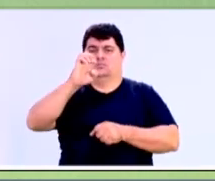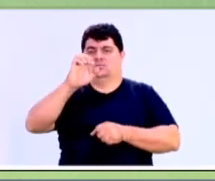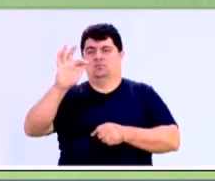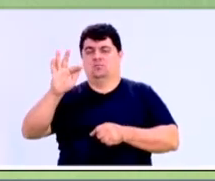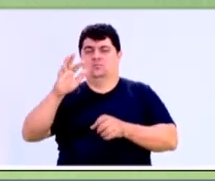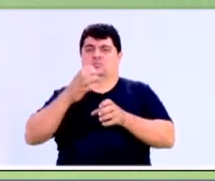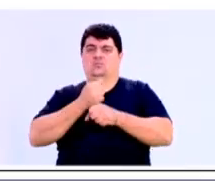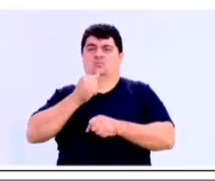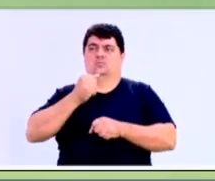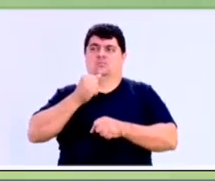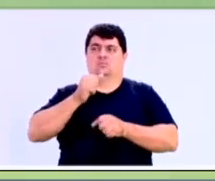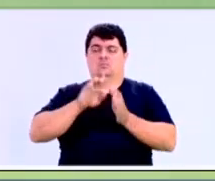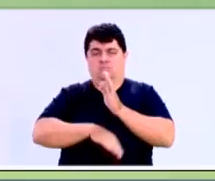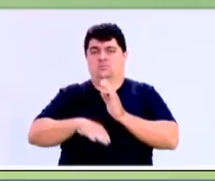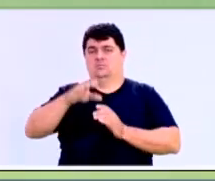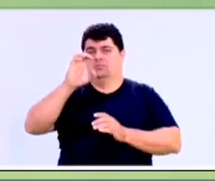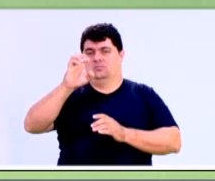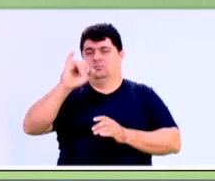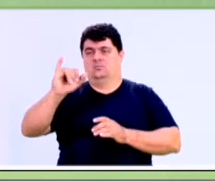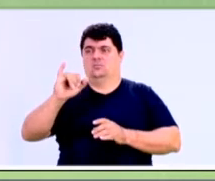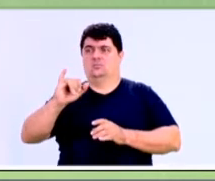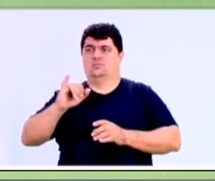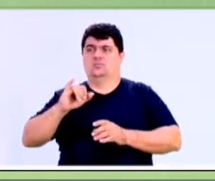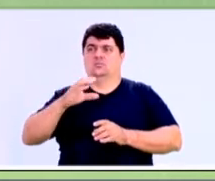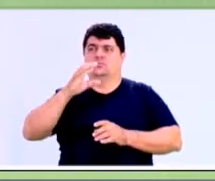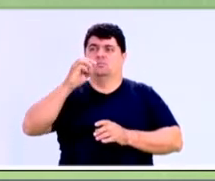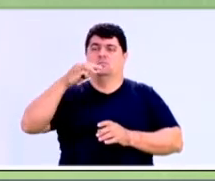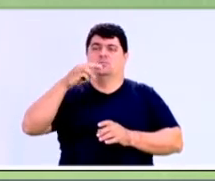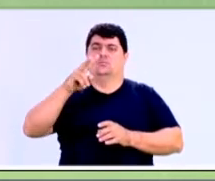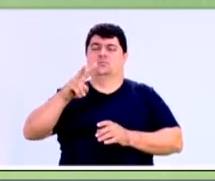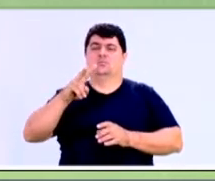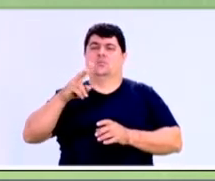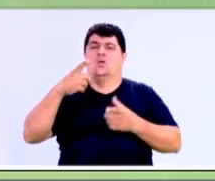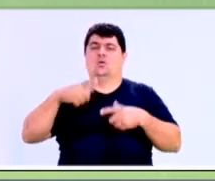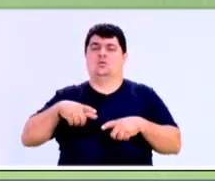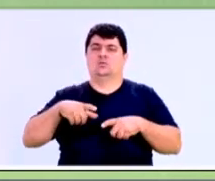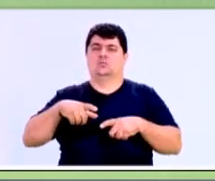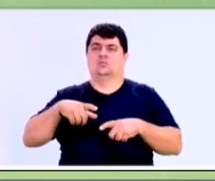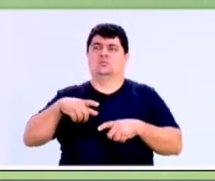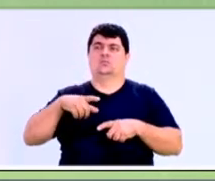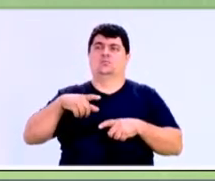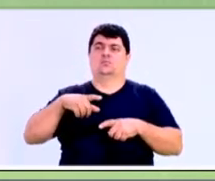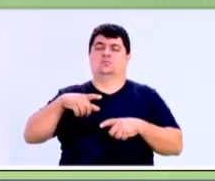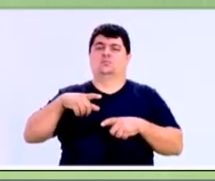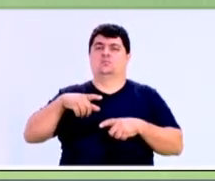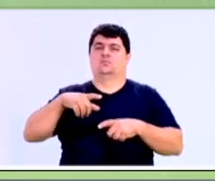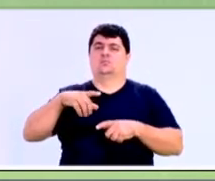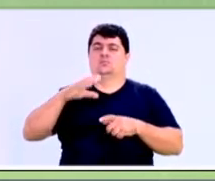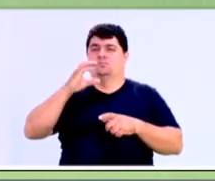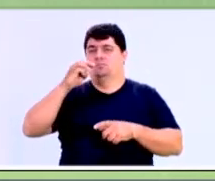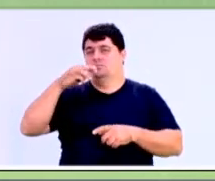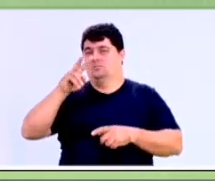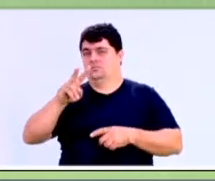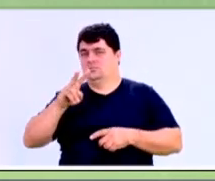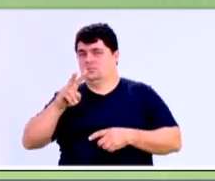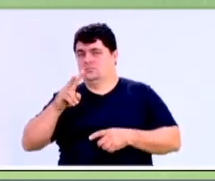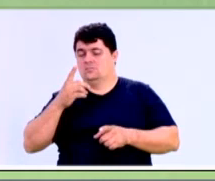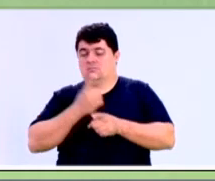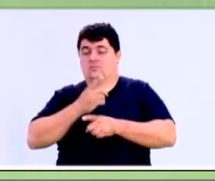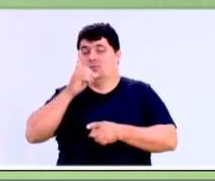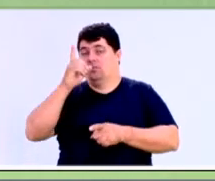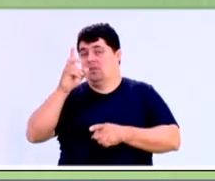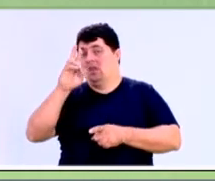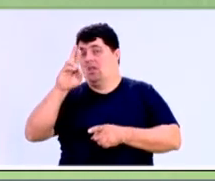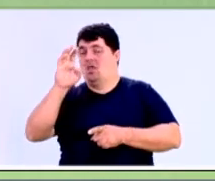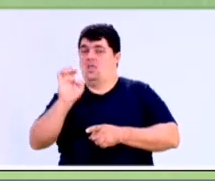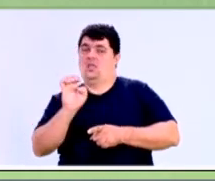estoque inicial. Correto? Pego o meu CMV. O CMV eu vou achar onde? O CMV eu vou achar na